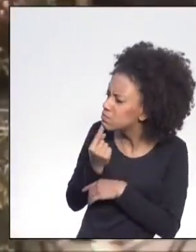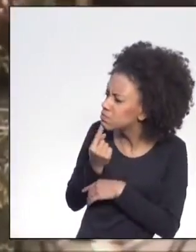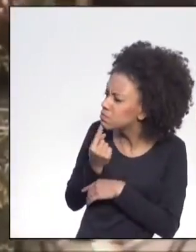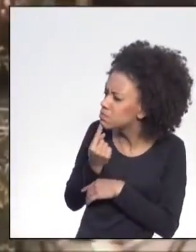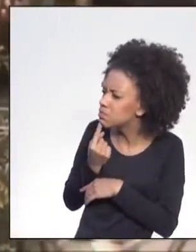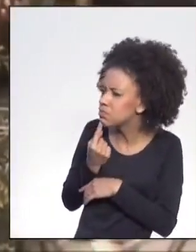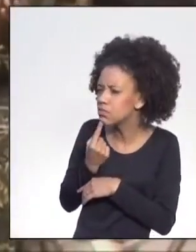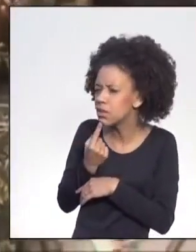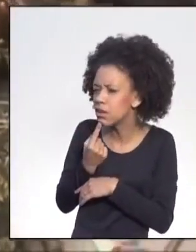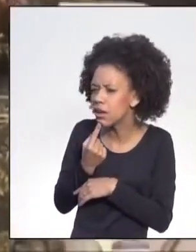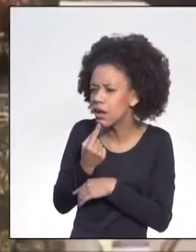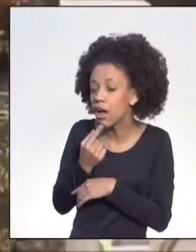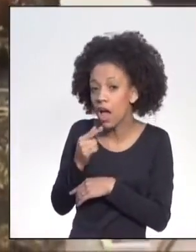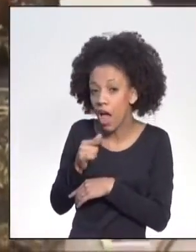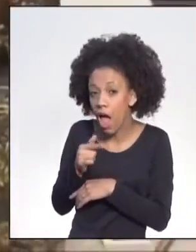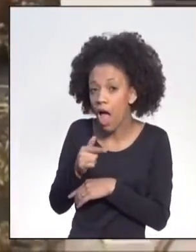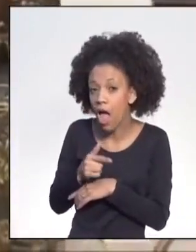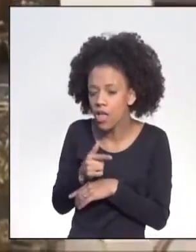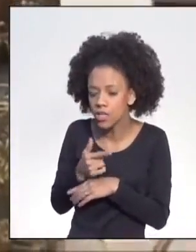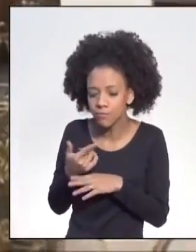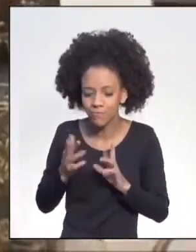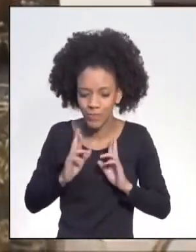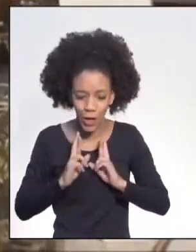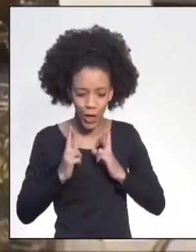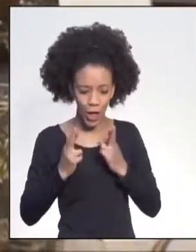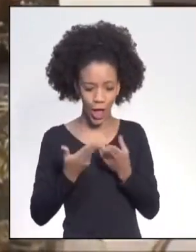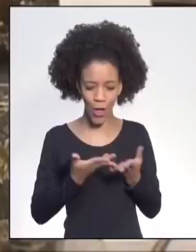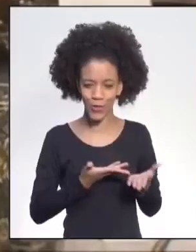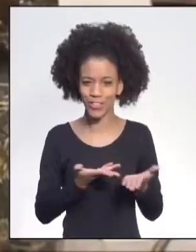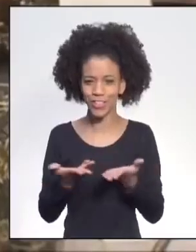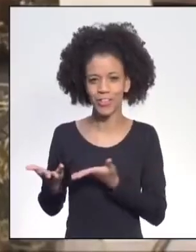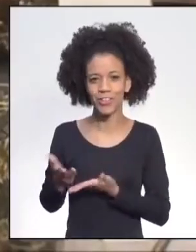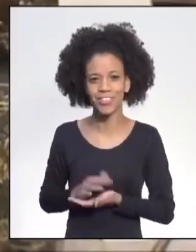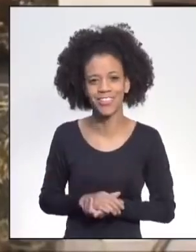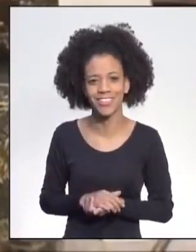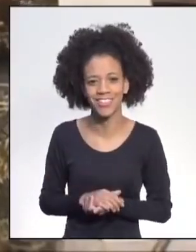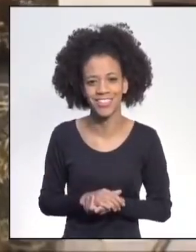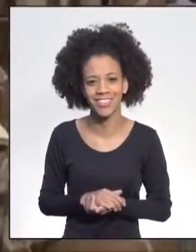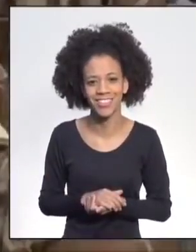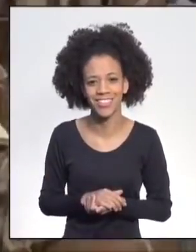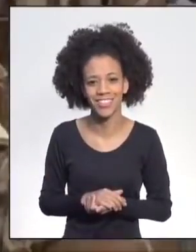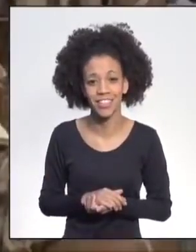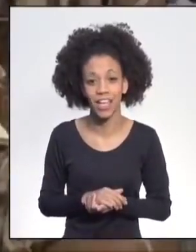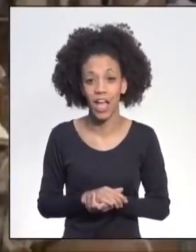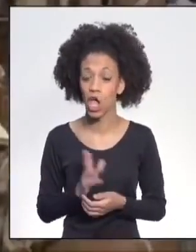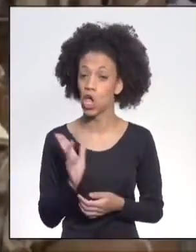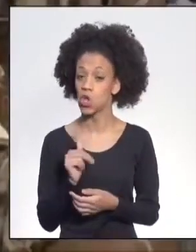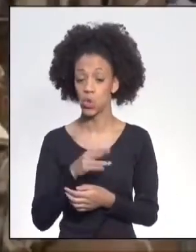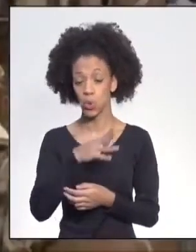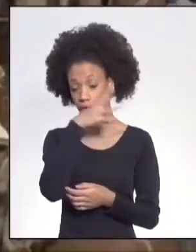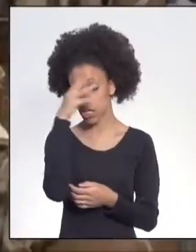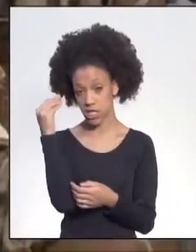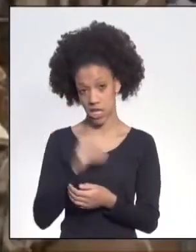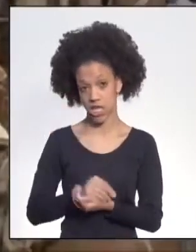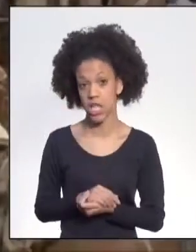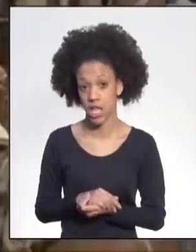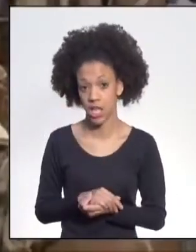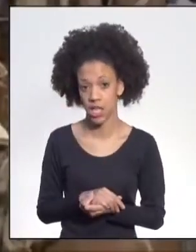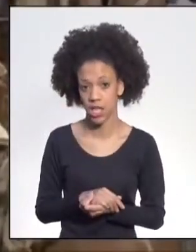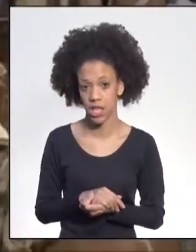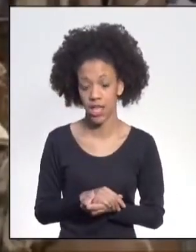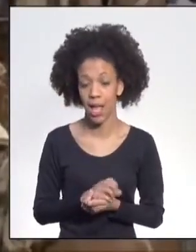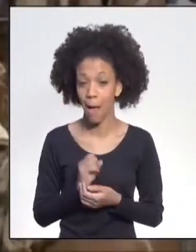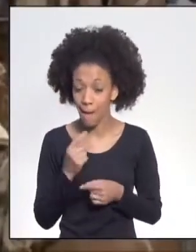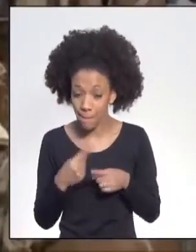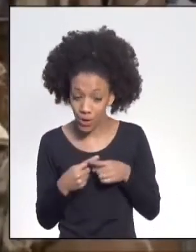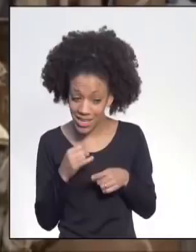qui nous réunit aujourd'hui. é essa causa que nos reúne Et aqui c'est hoje. cette cause E é essa causa qu'on ne doit jamais oublier. que a gente nunca deve esquecer, Sans elle, porque